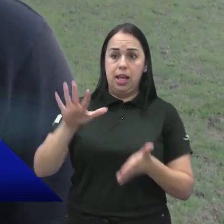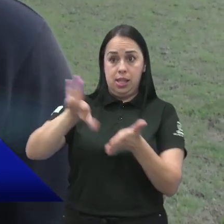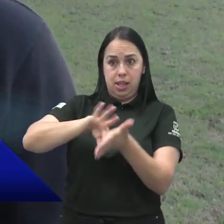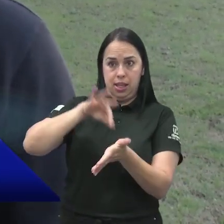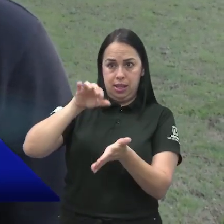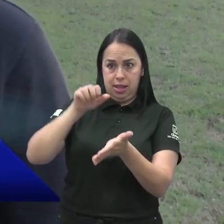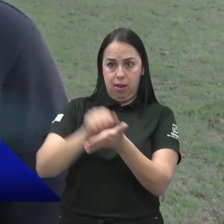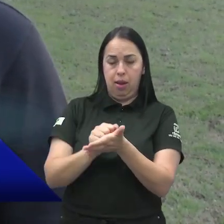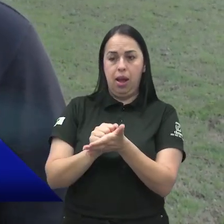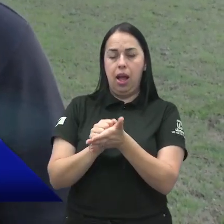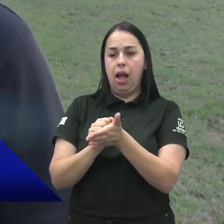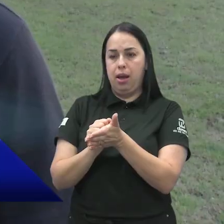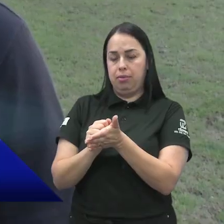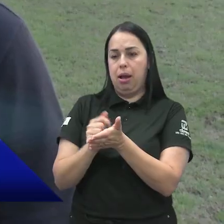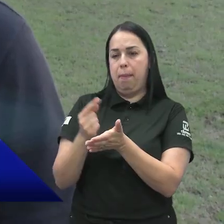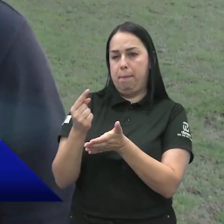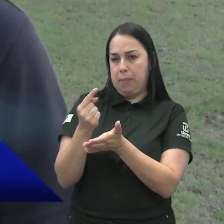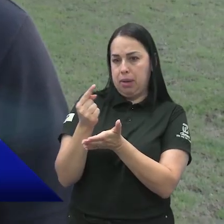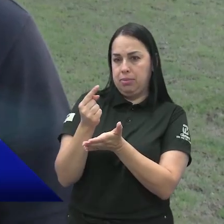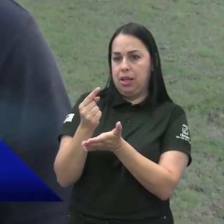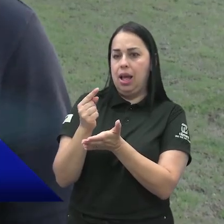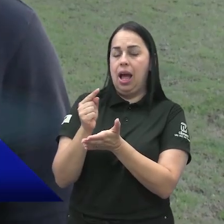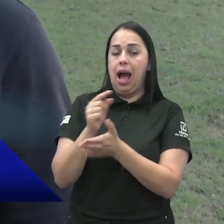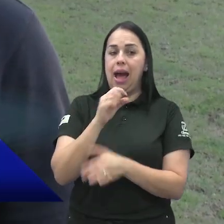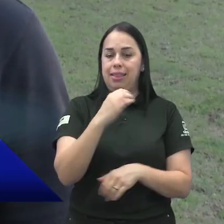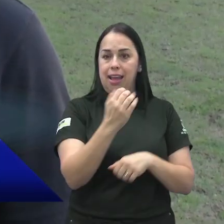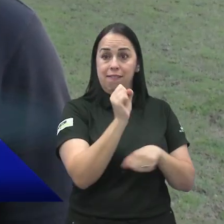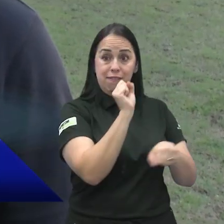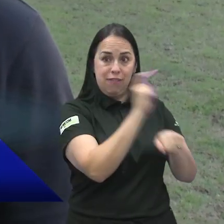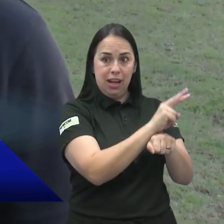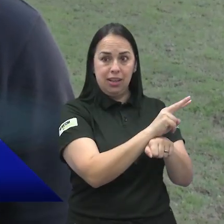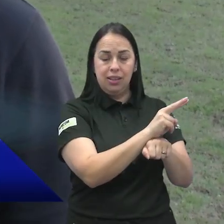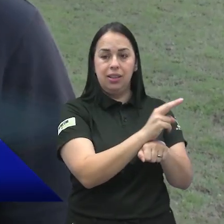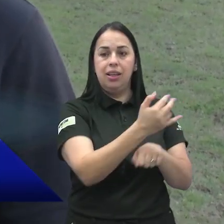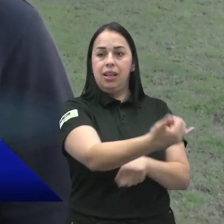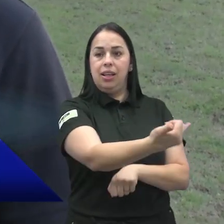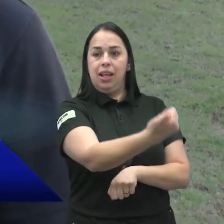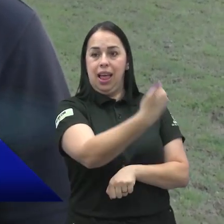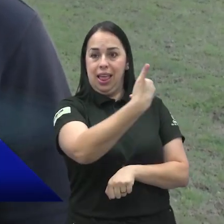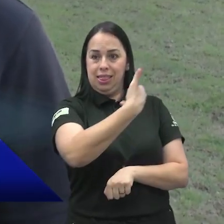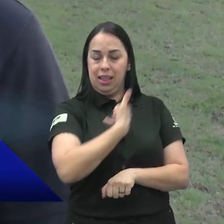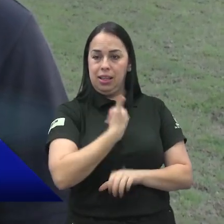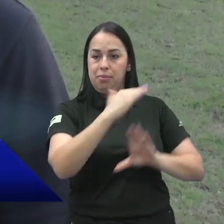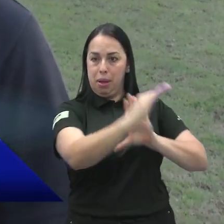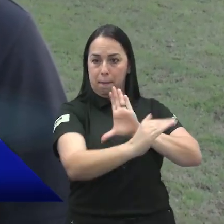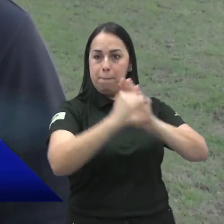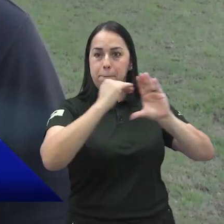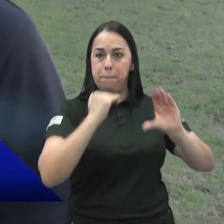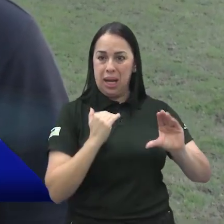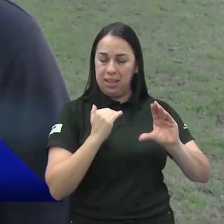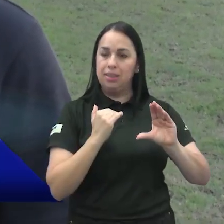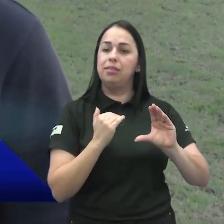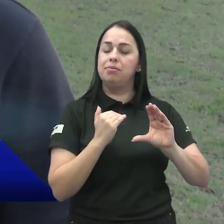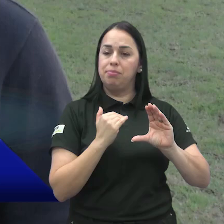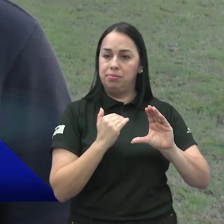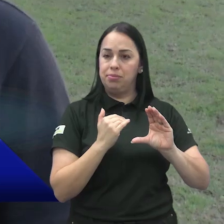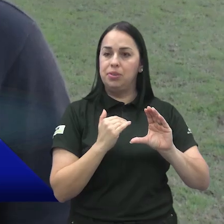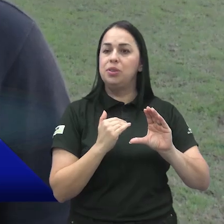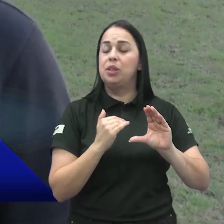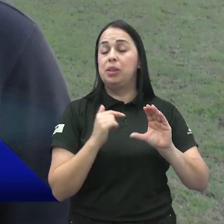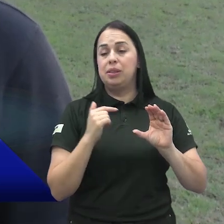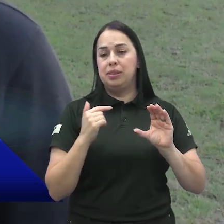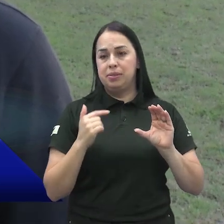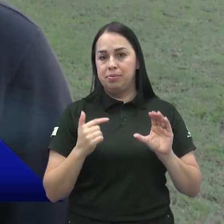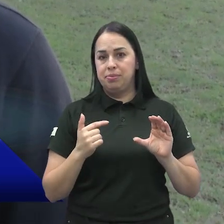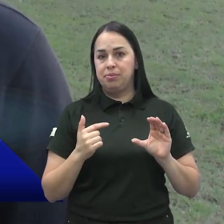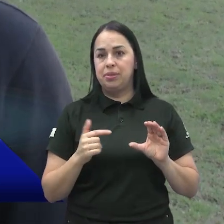que você faz a pré-inscrição, né, e tendo a vaga, a gente faz um comunicado via aquele e-mail que você fez o cadastro